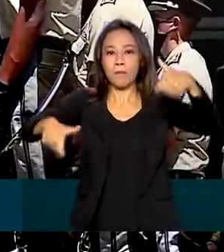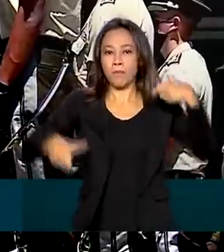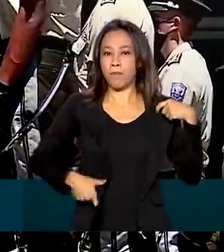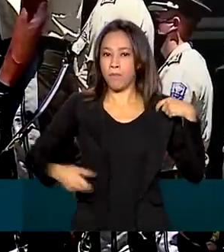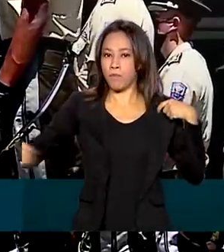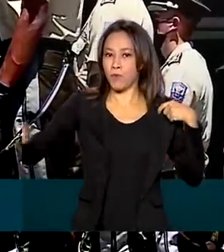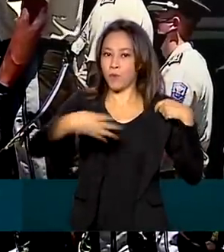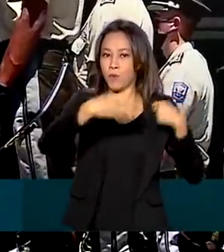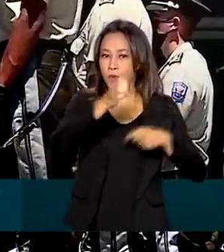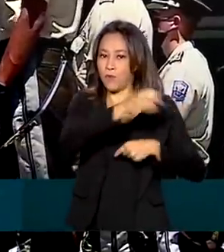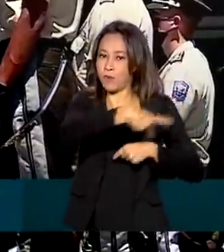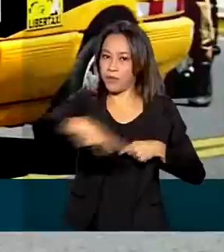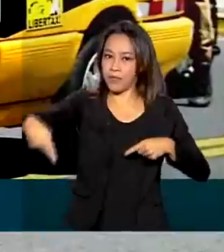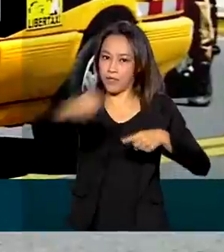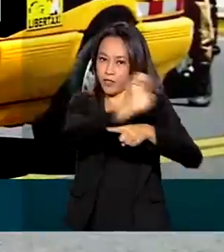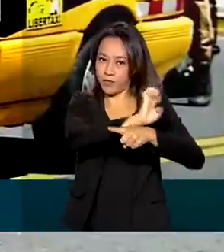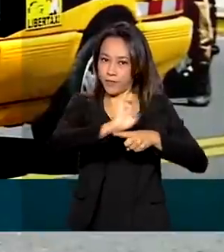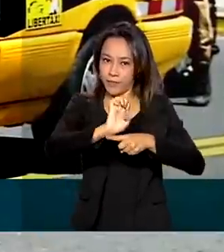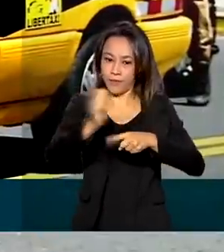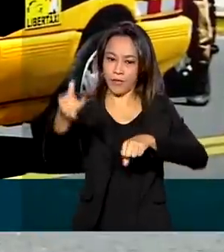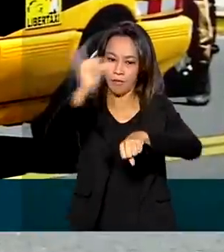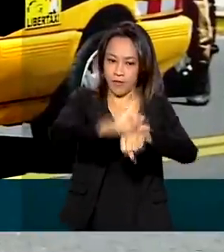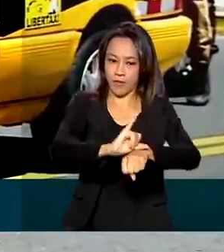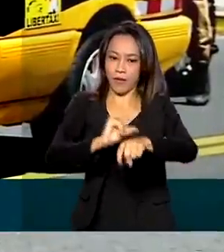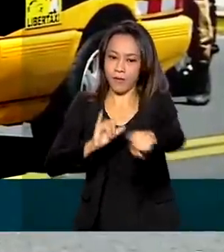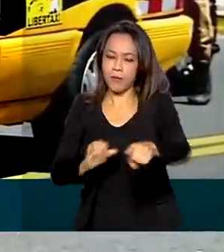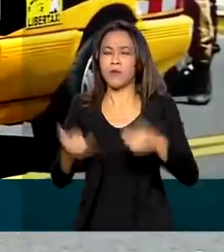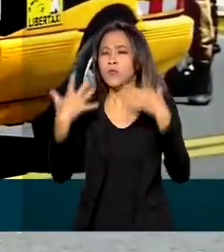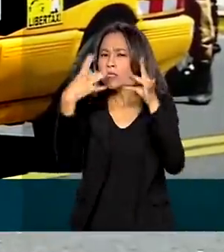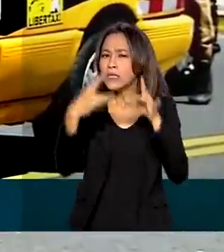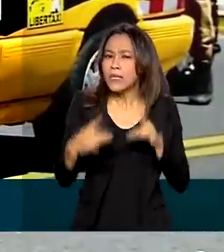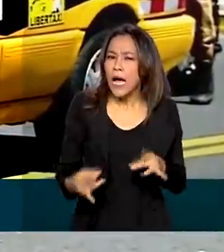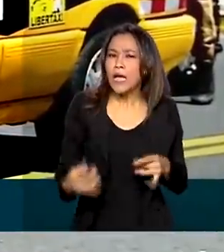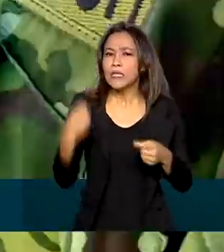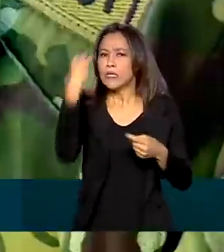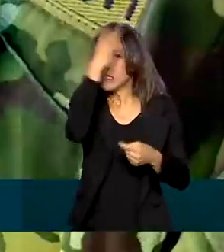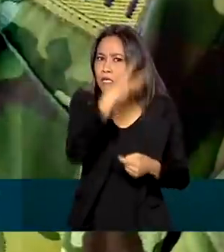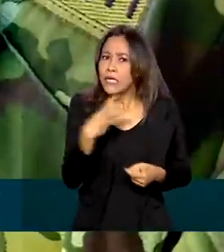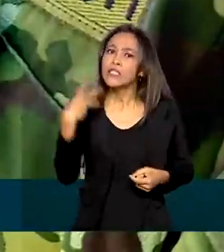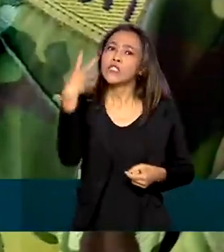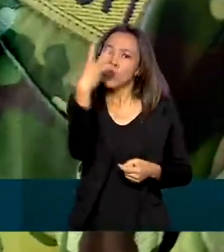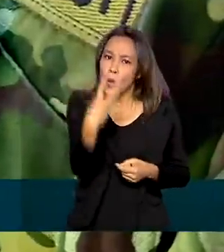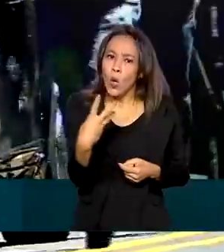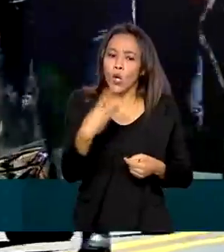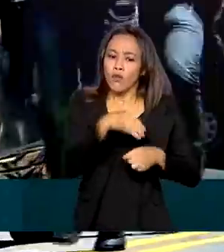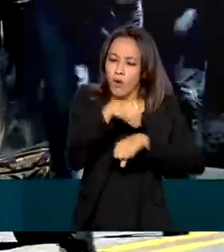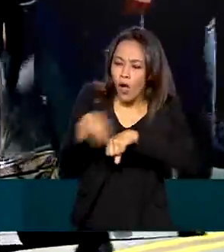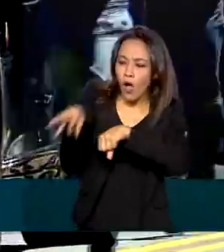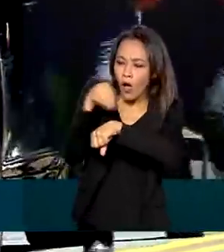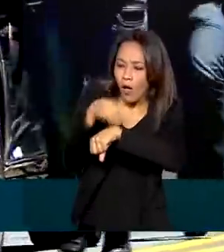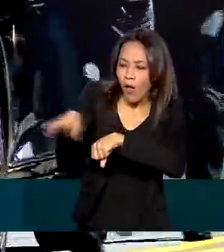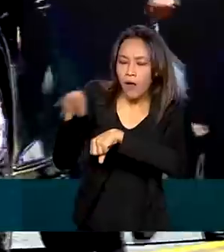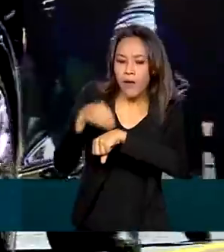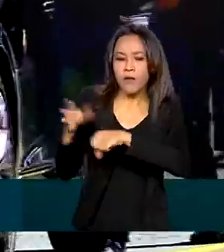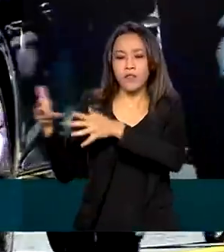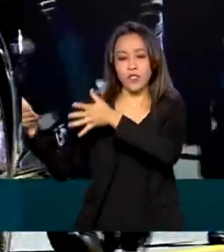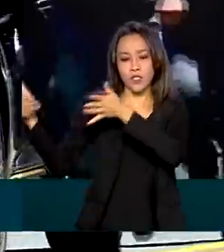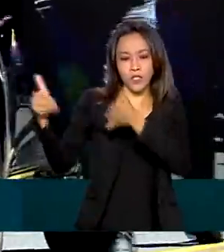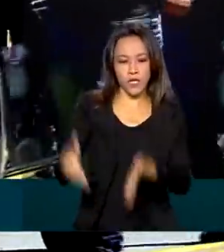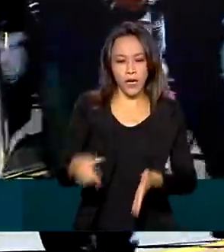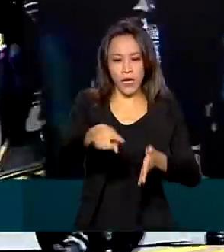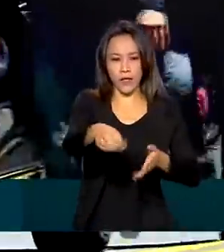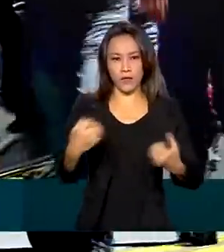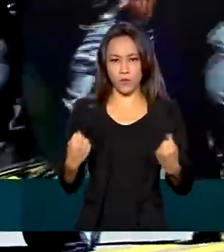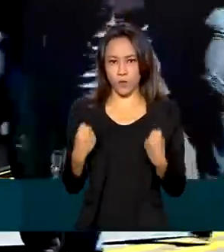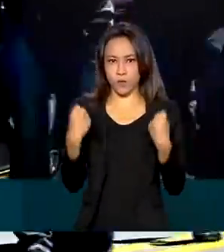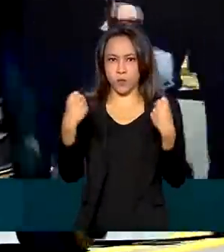presidente eleito, Guillermo Lasso. Todos os detalhes das 3 horas de evento foram repassados, desde a chegada do carro